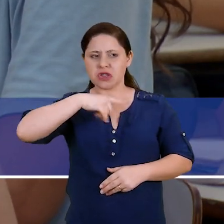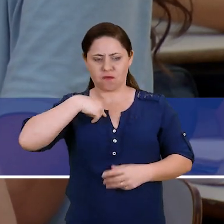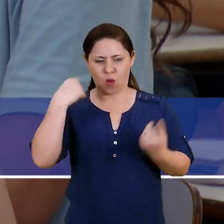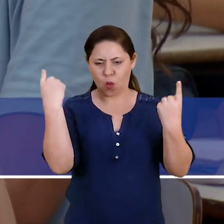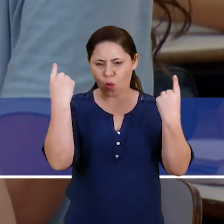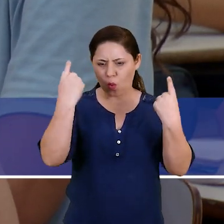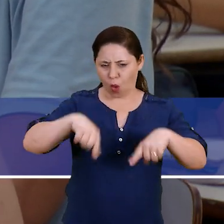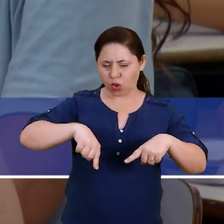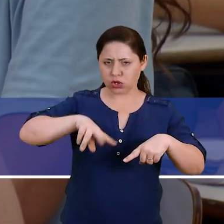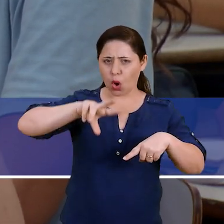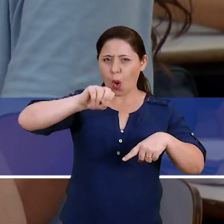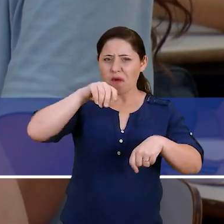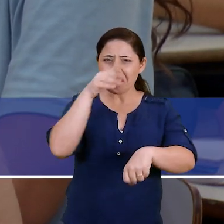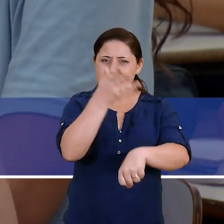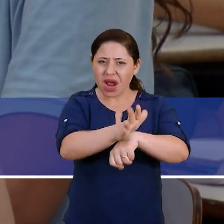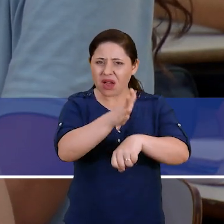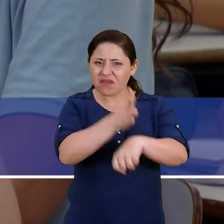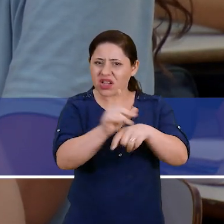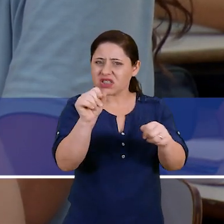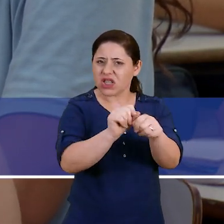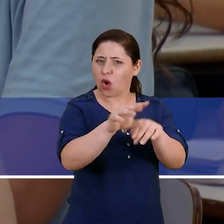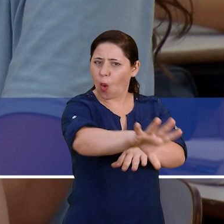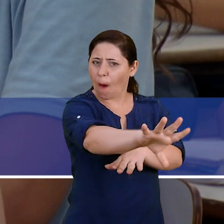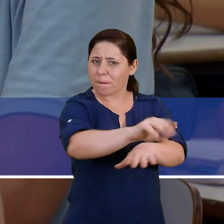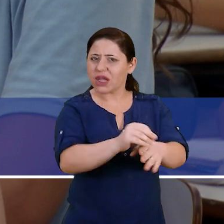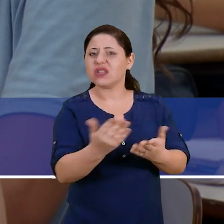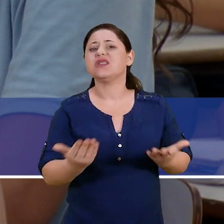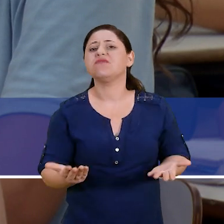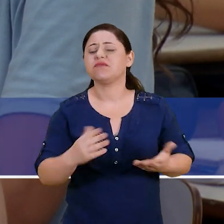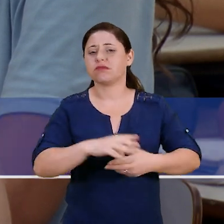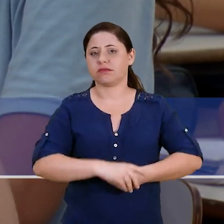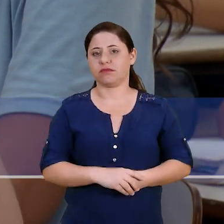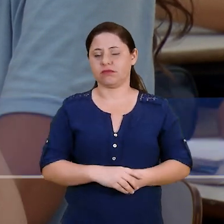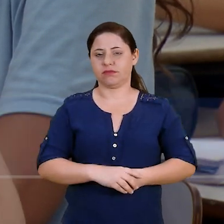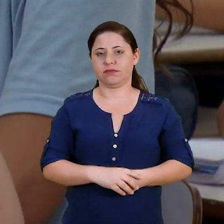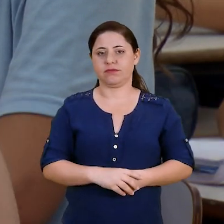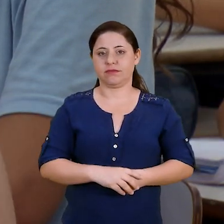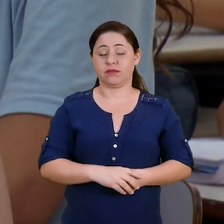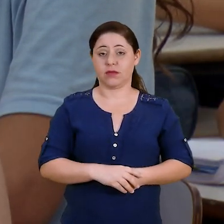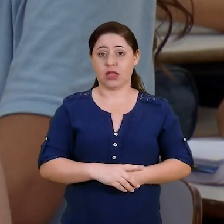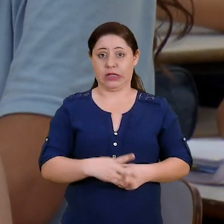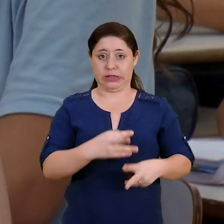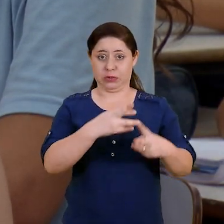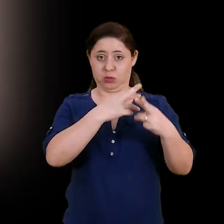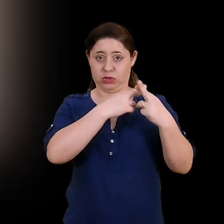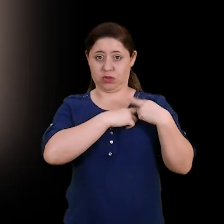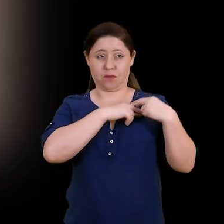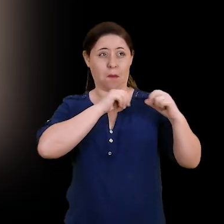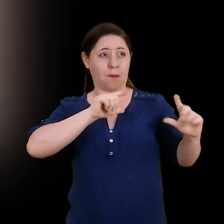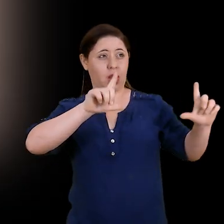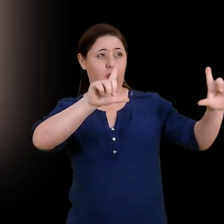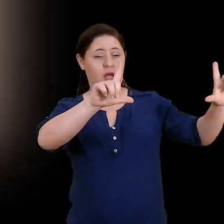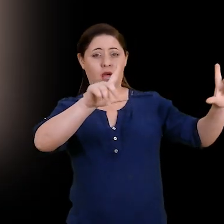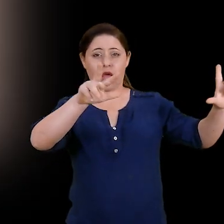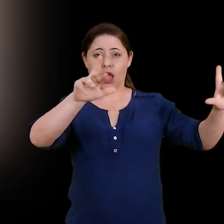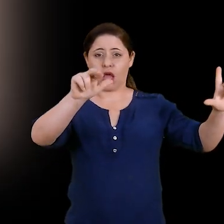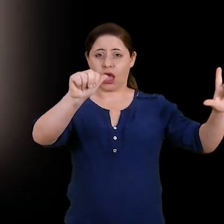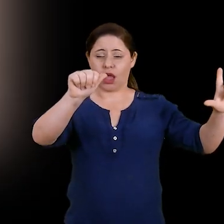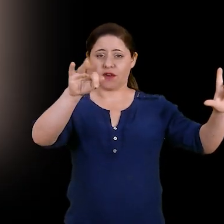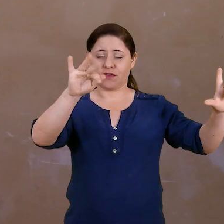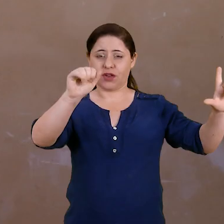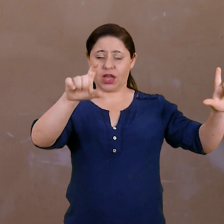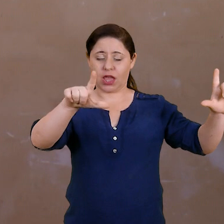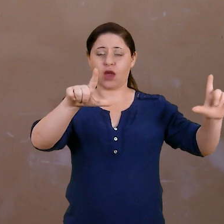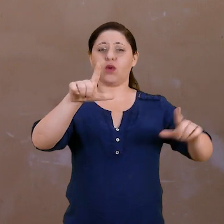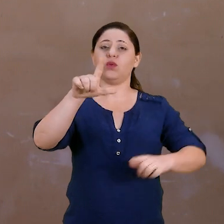essa violência? Eu vou ser contra ou eu vou praticar? Em que ponto que eu vou chegar nisso? Responsáveis por este